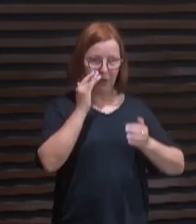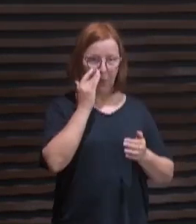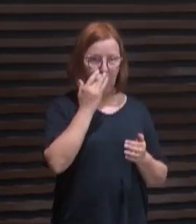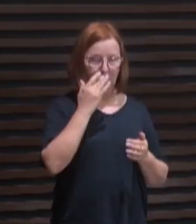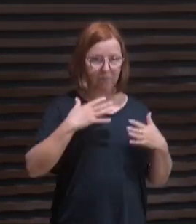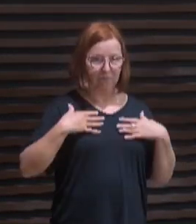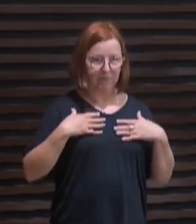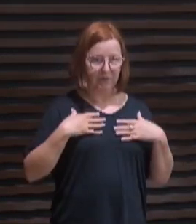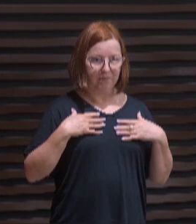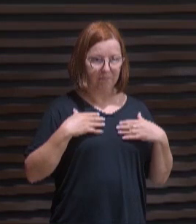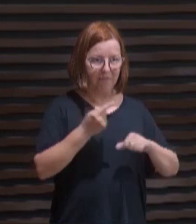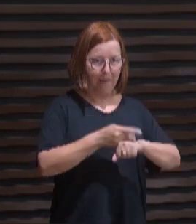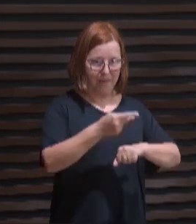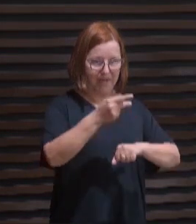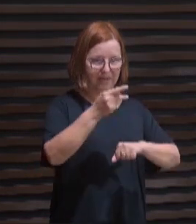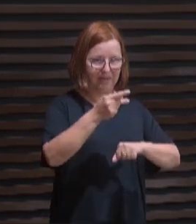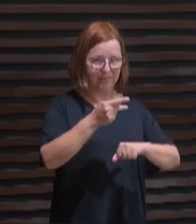de prata,